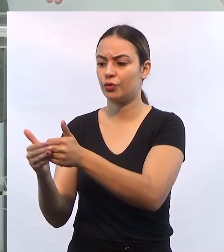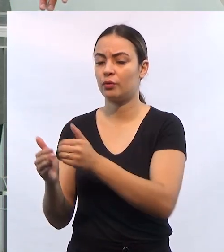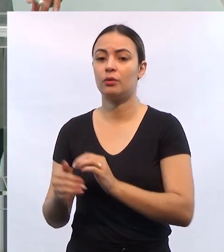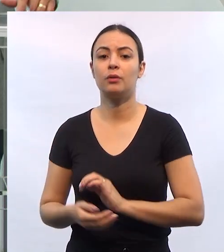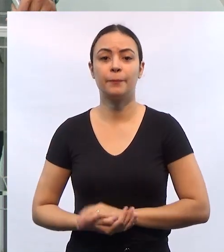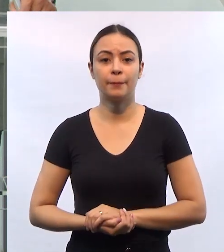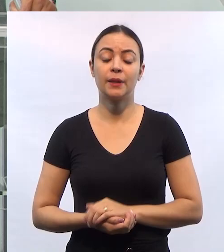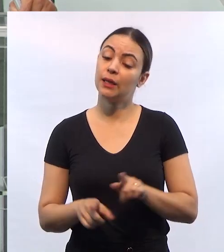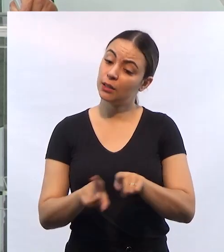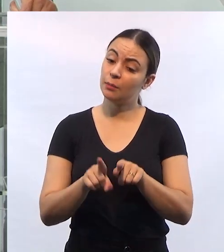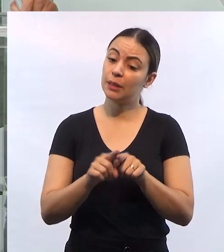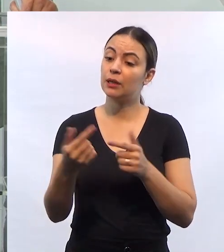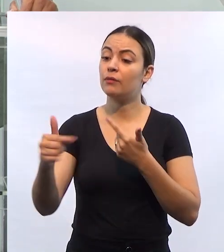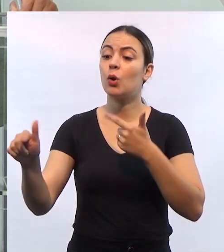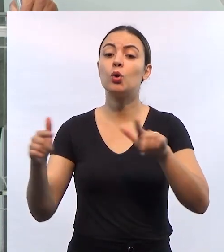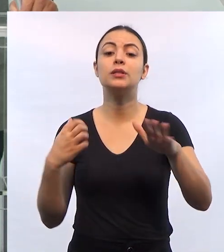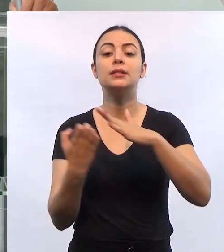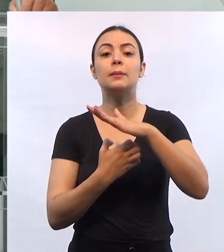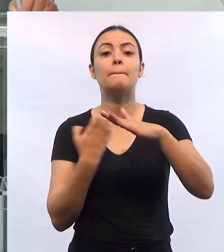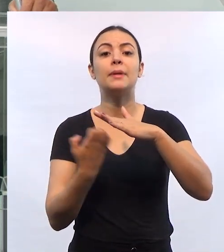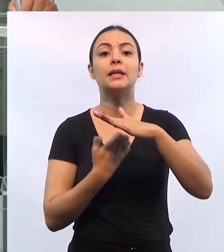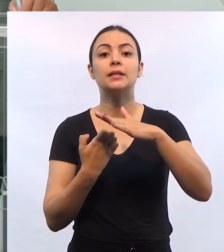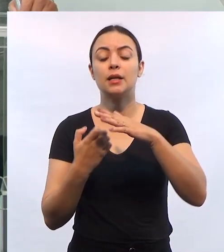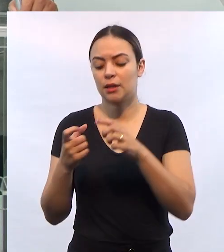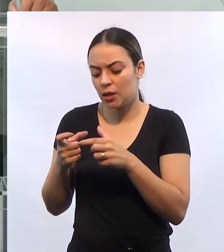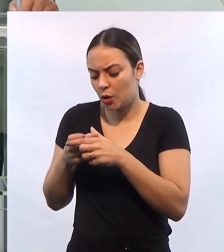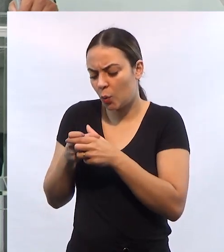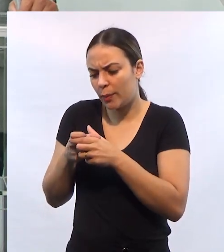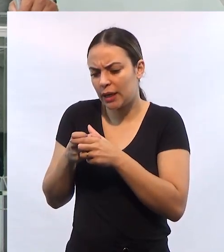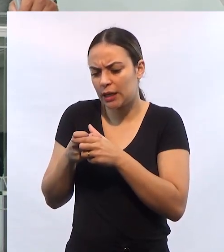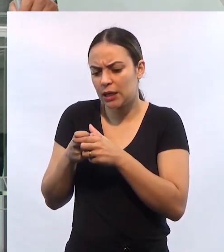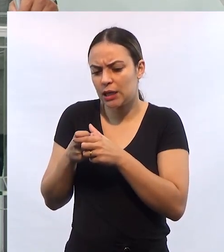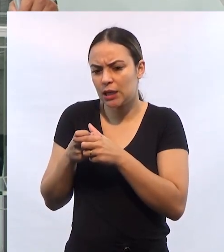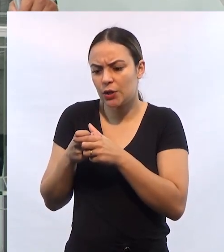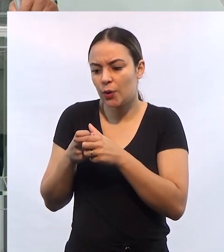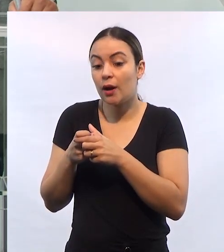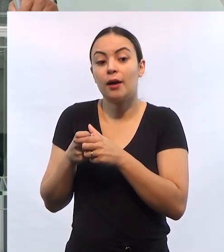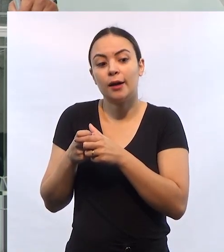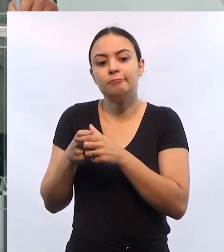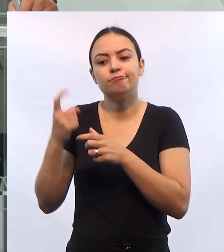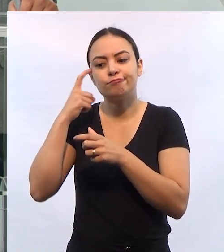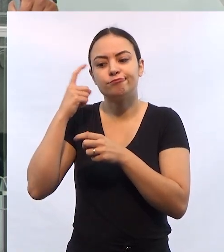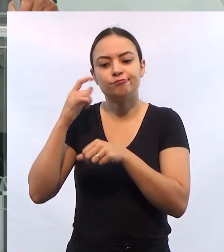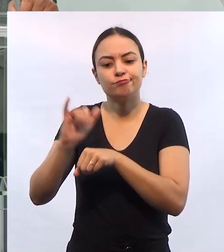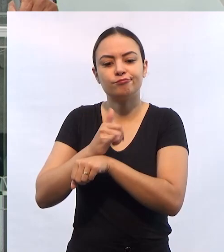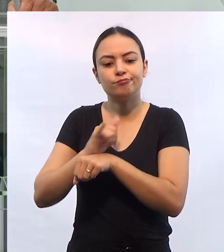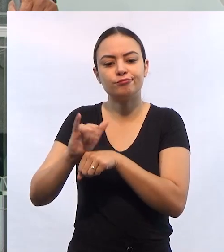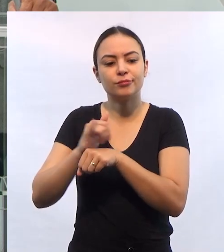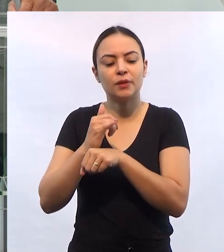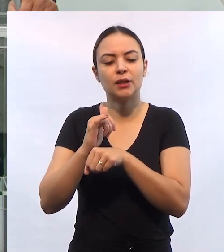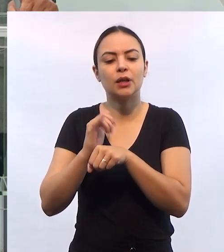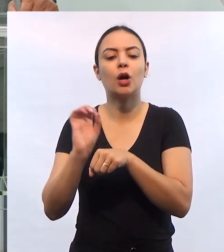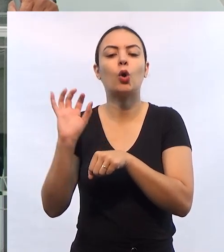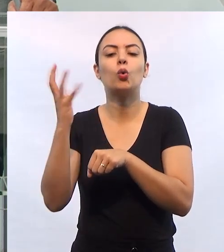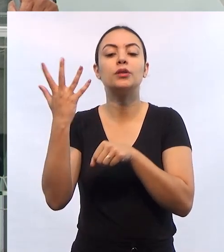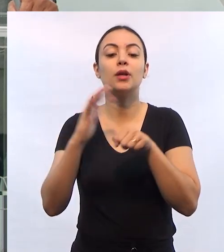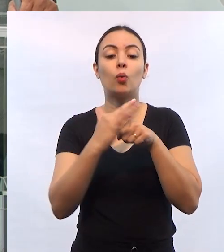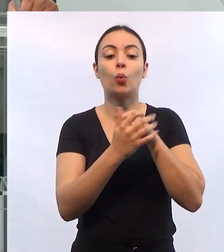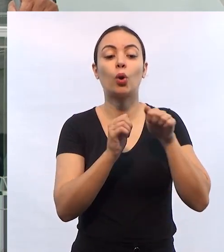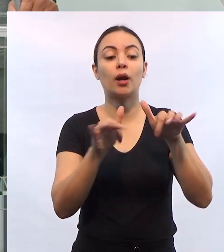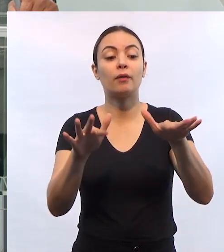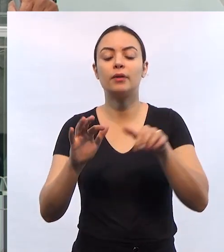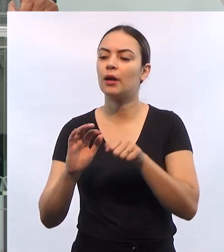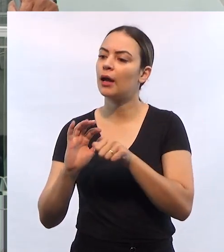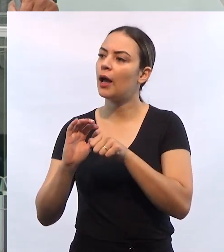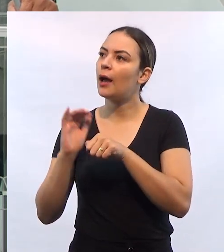portinha de casa que se transformou numa grande ao longo do tempo, porque buscou a inovação e começou a ter resultados